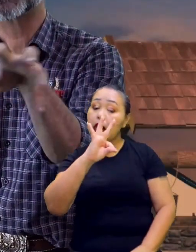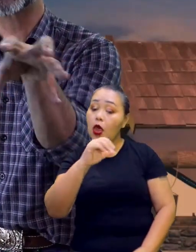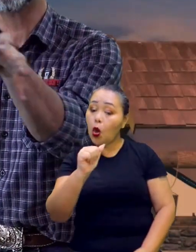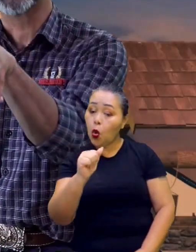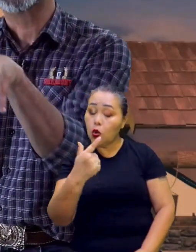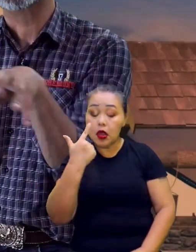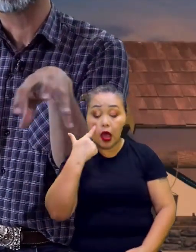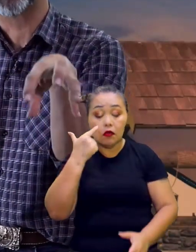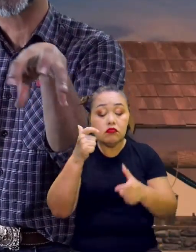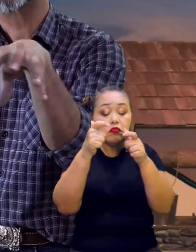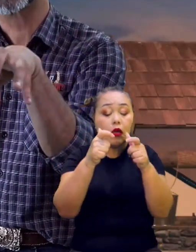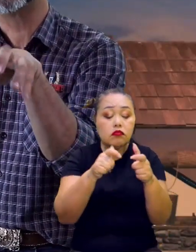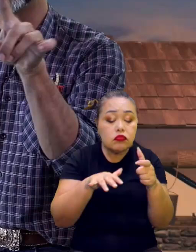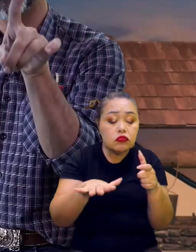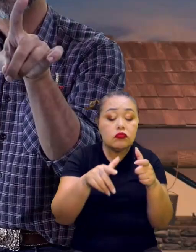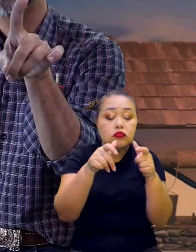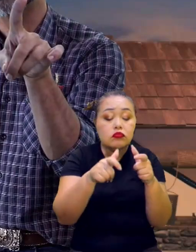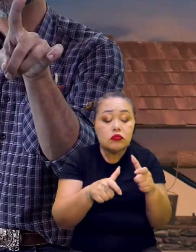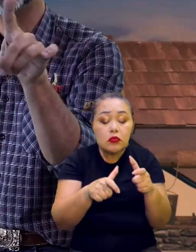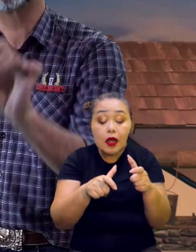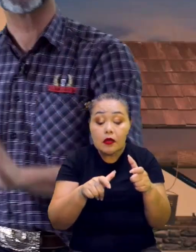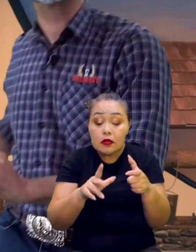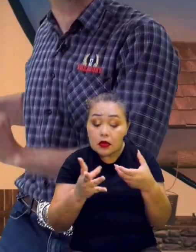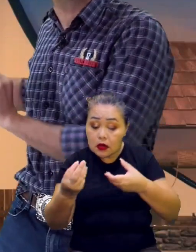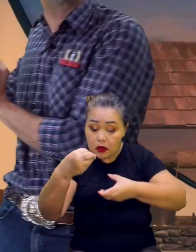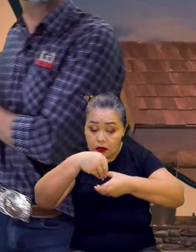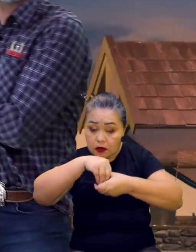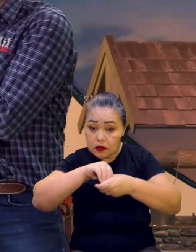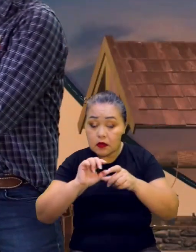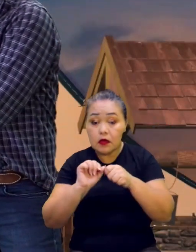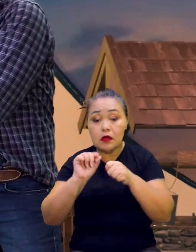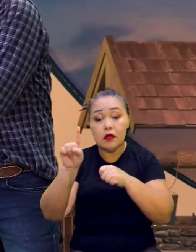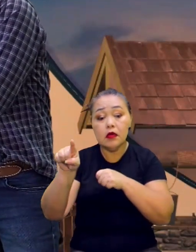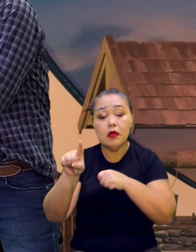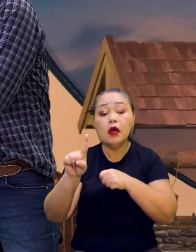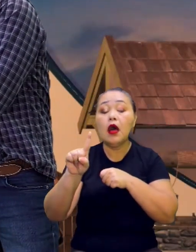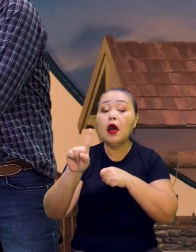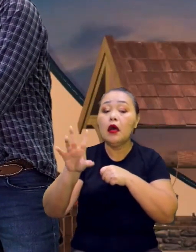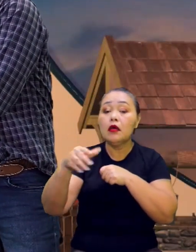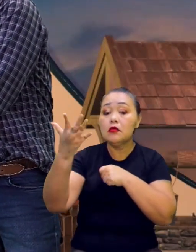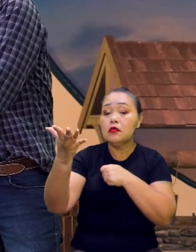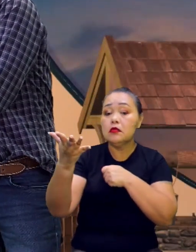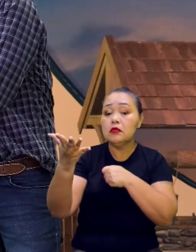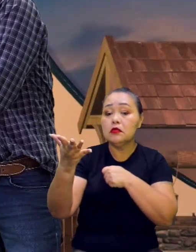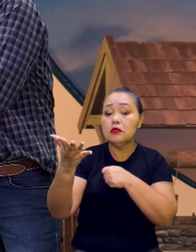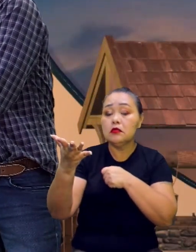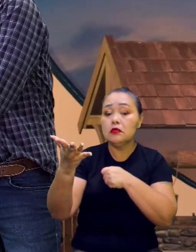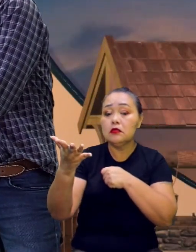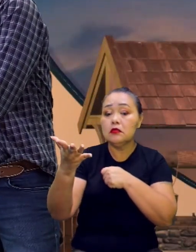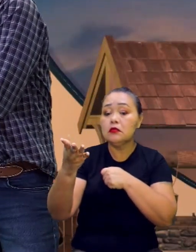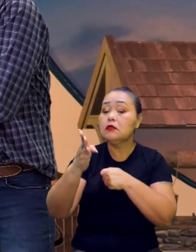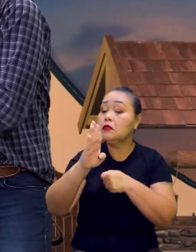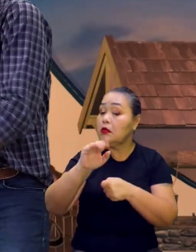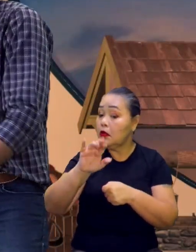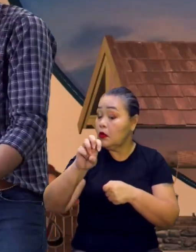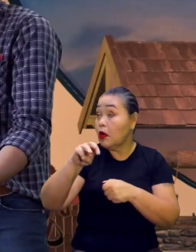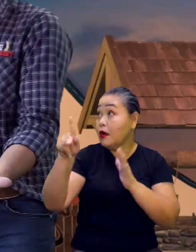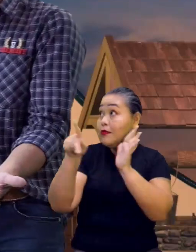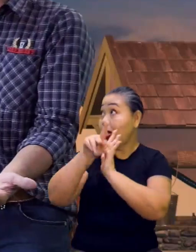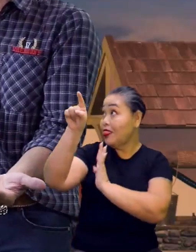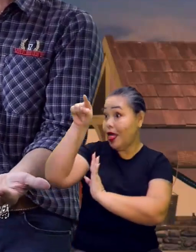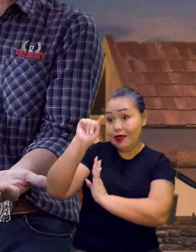habitats que fazem parte ali de um ecossistema específico do bioma deles. Então,